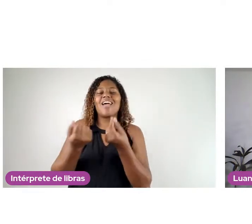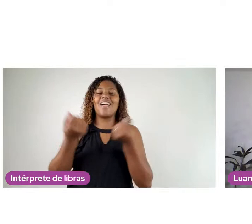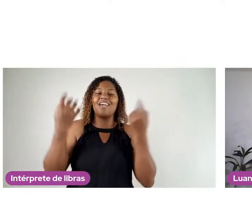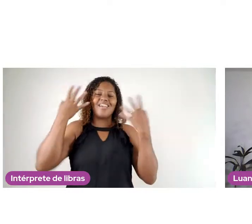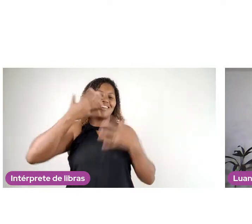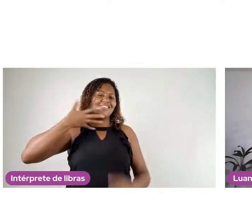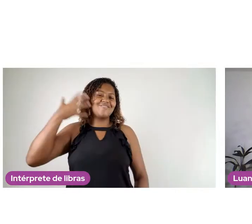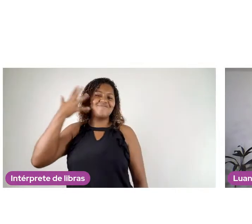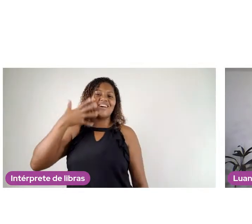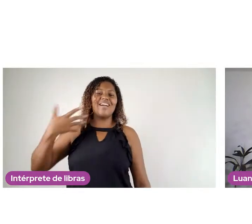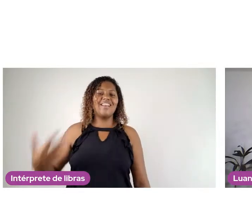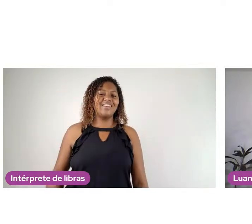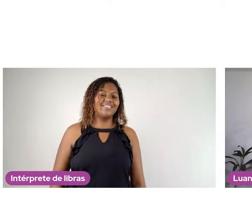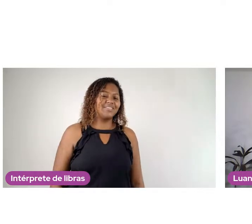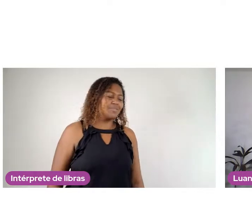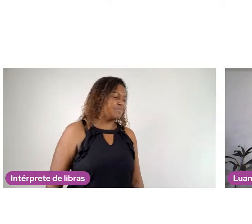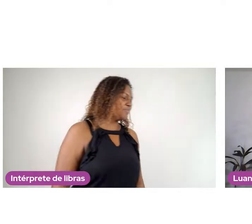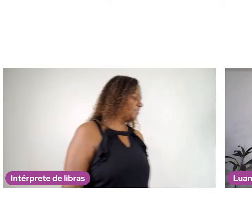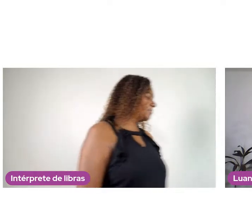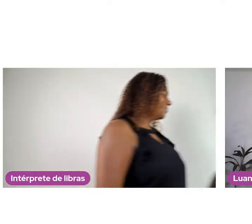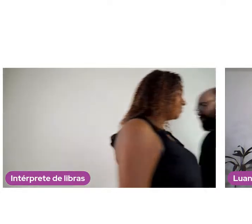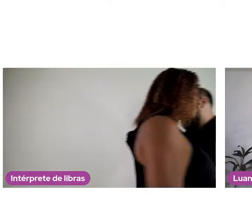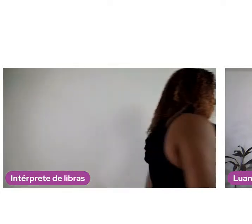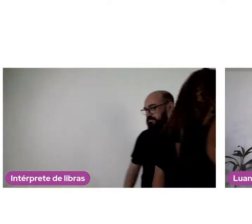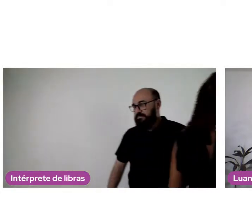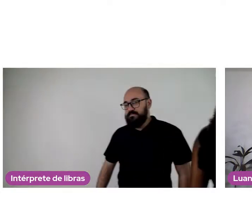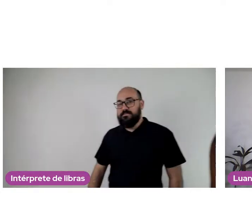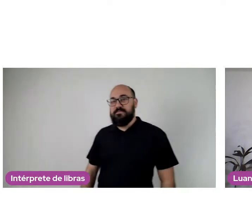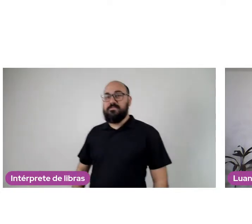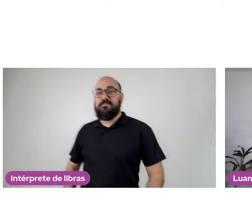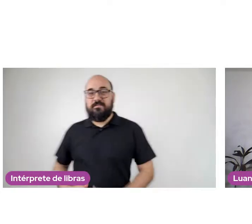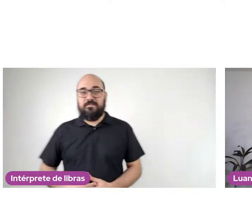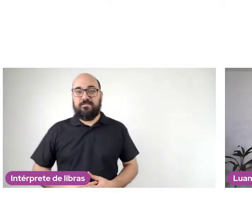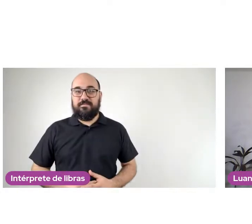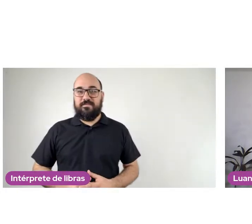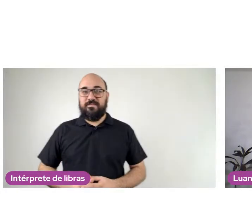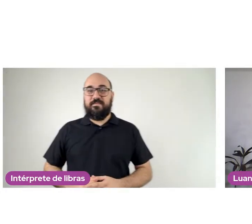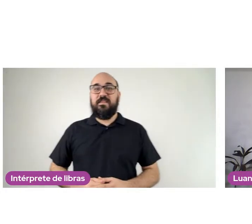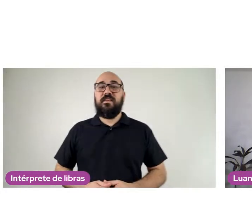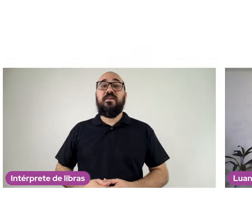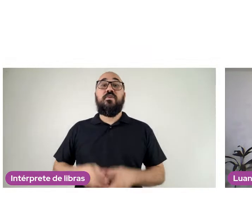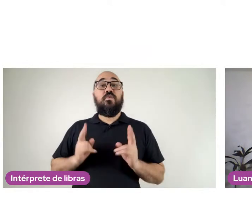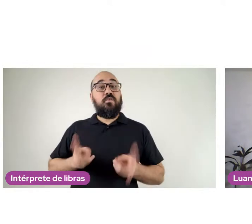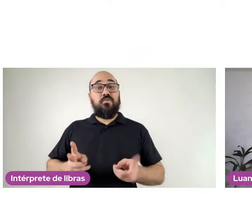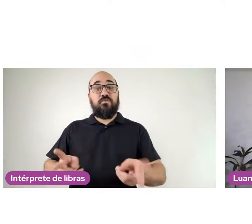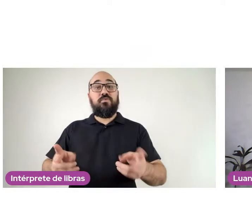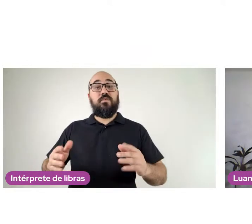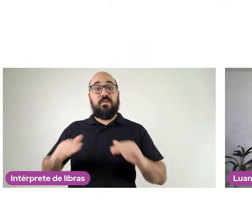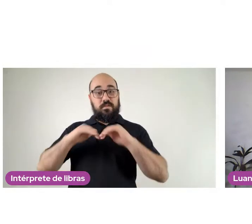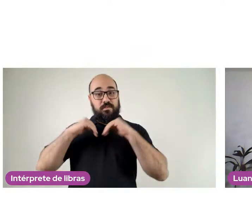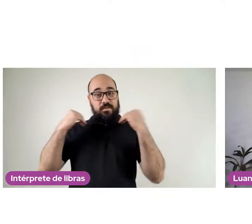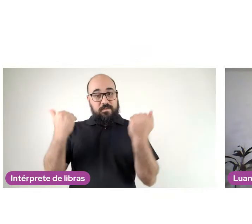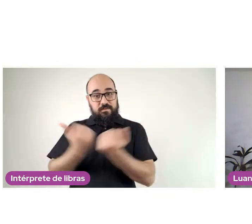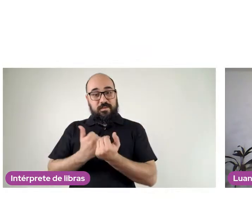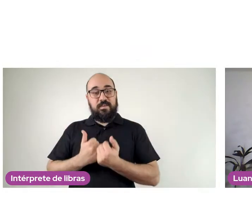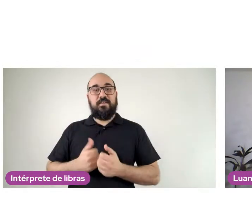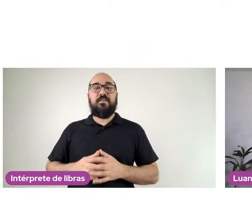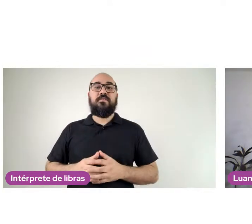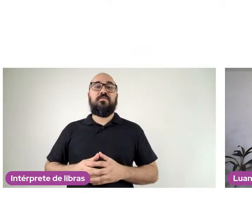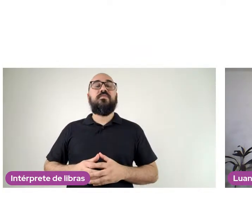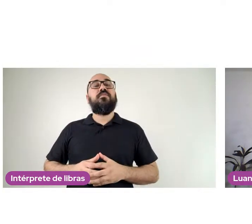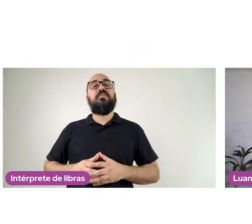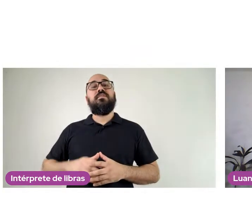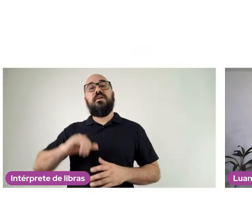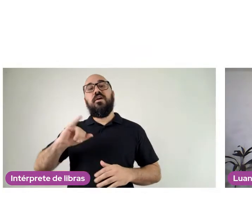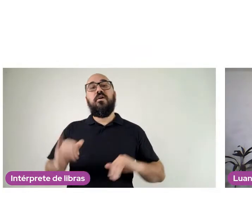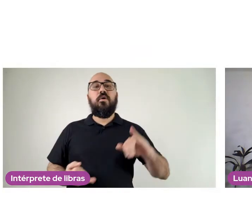hoje. Então, continuando o nosso evento, nós vamos passar para a segunda mesa do dia, dando continuidade.